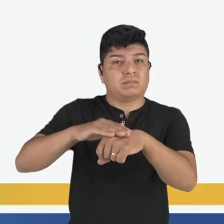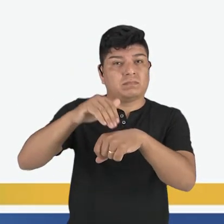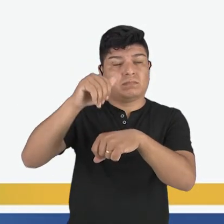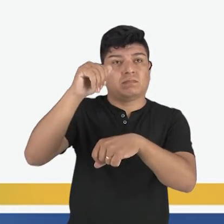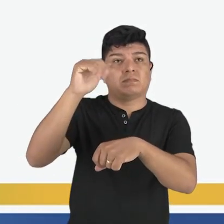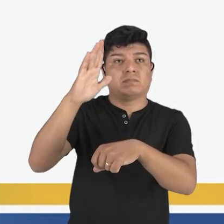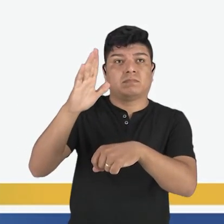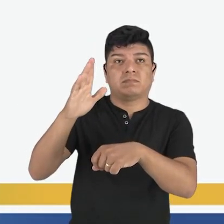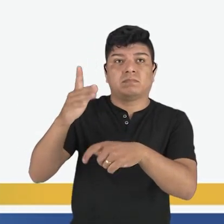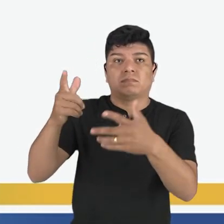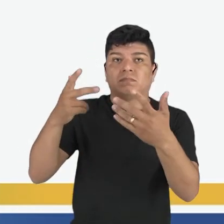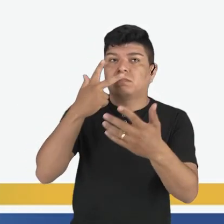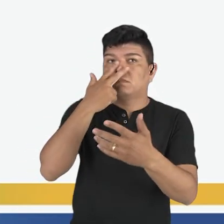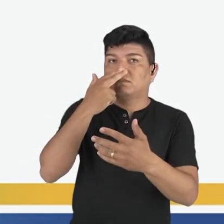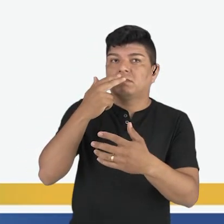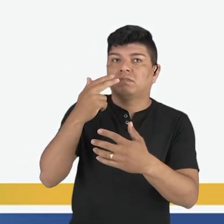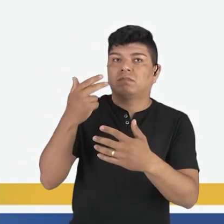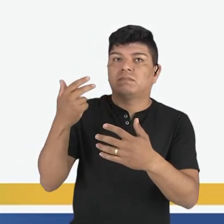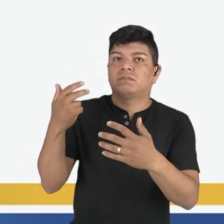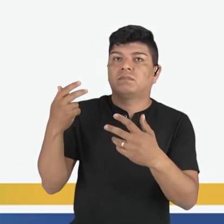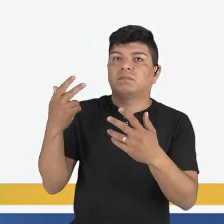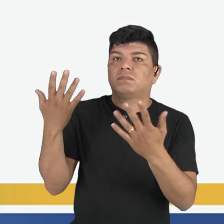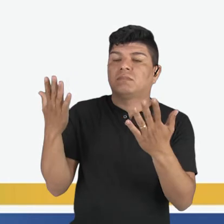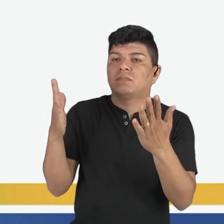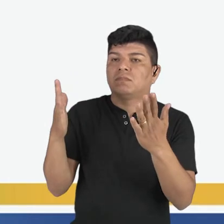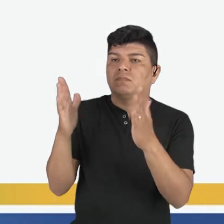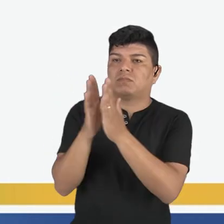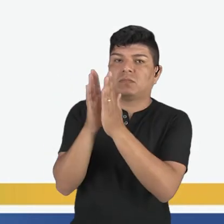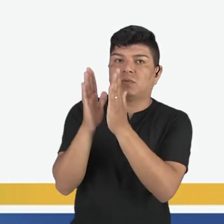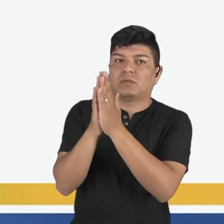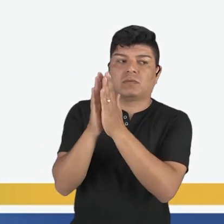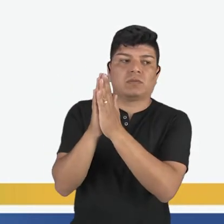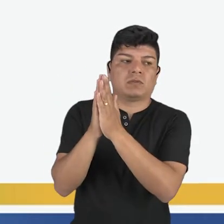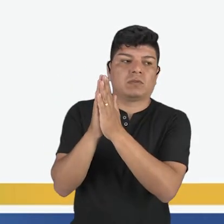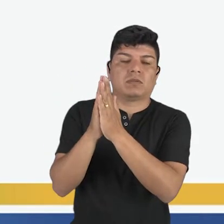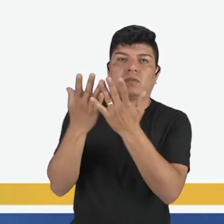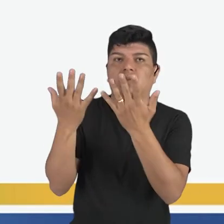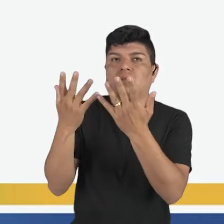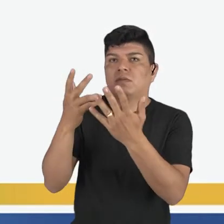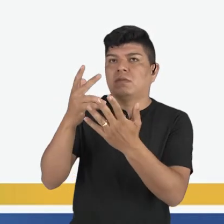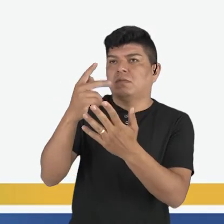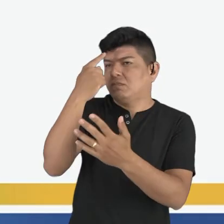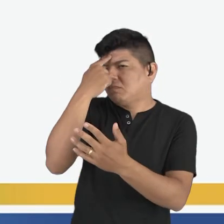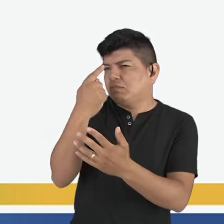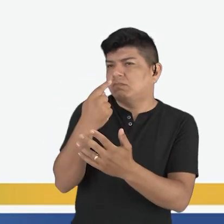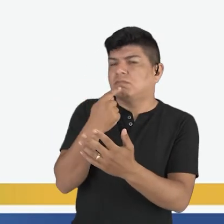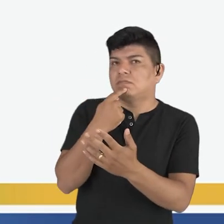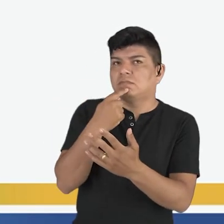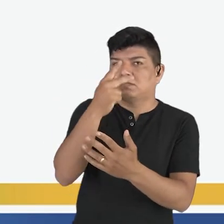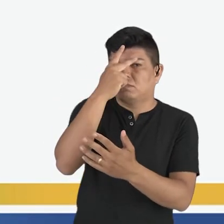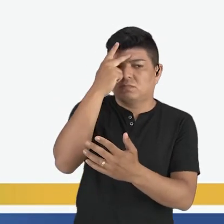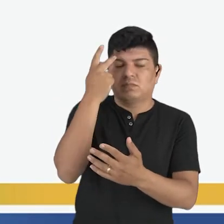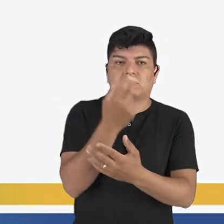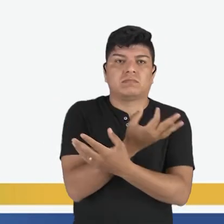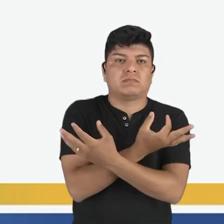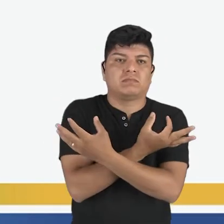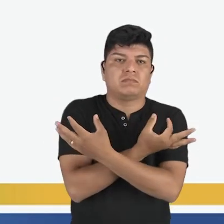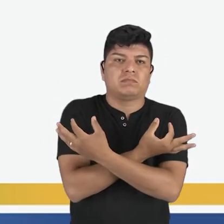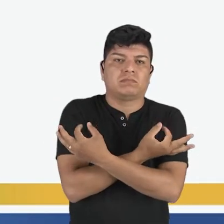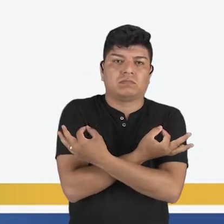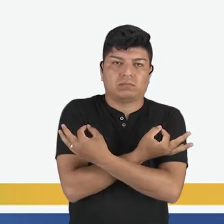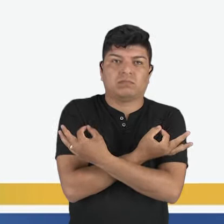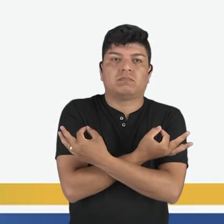num determinado estado de concentração, de meditação. Você já deve ter visto figuras de pessoas em posições de meditação